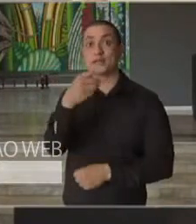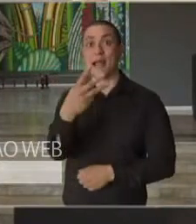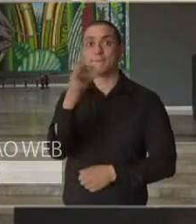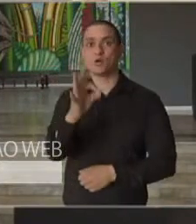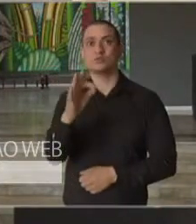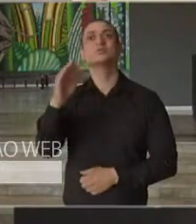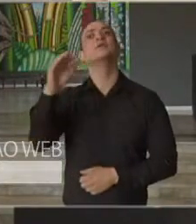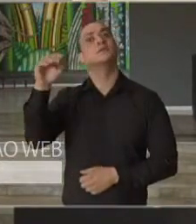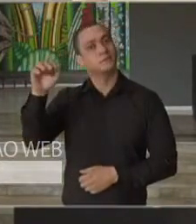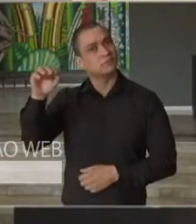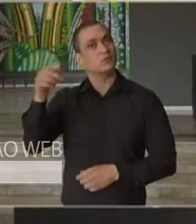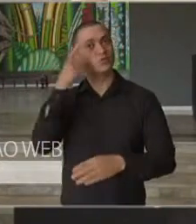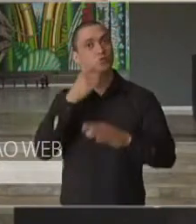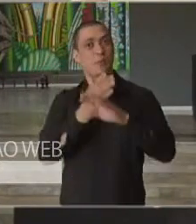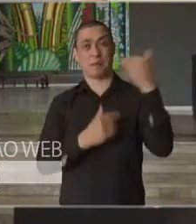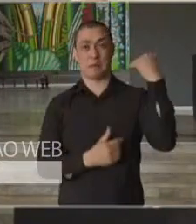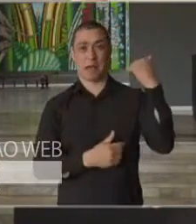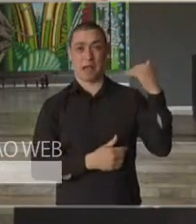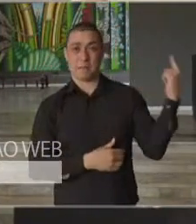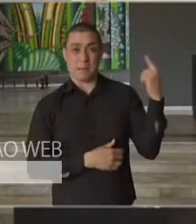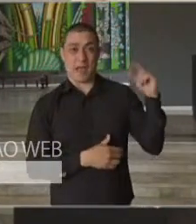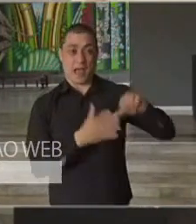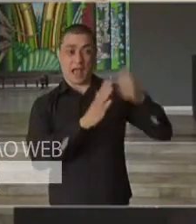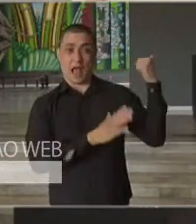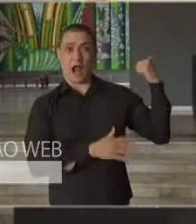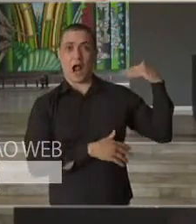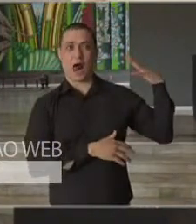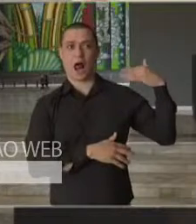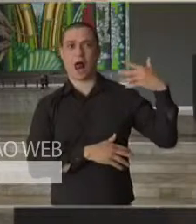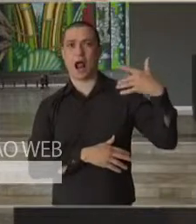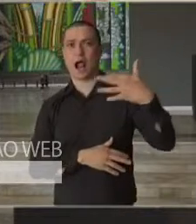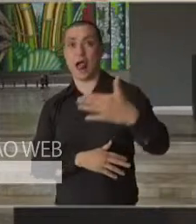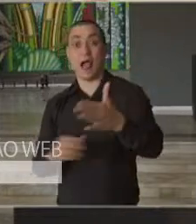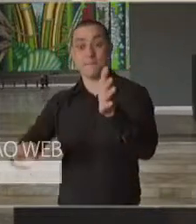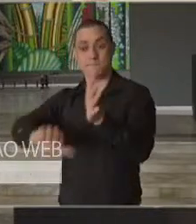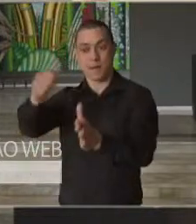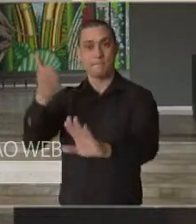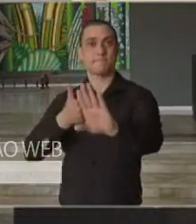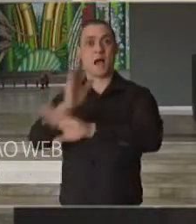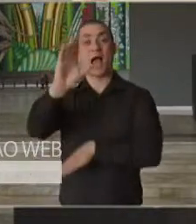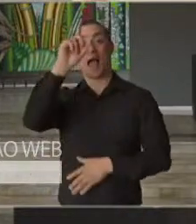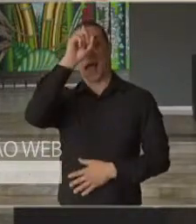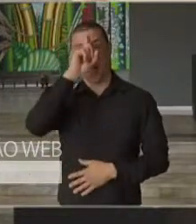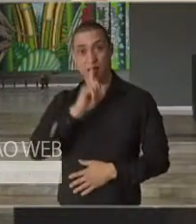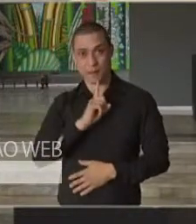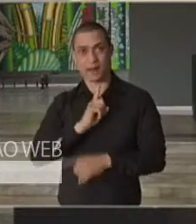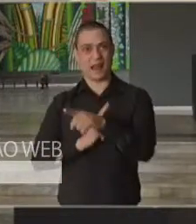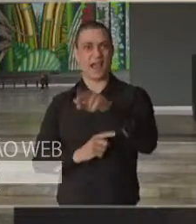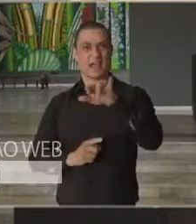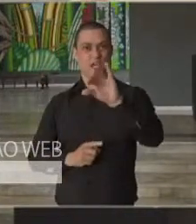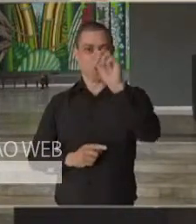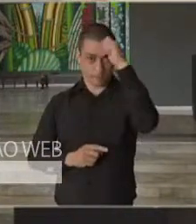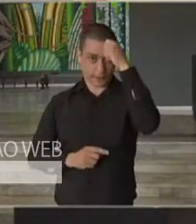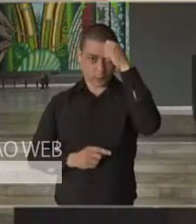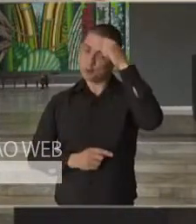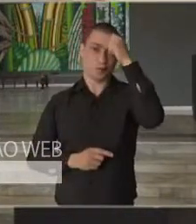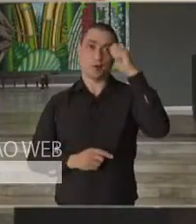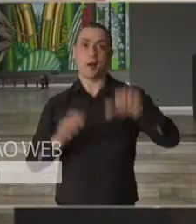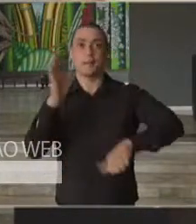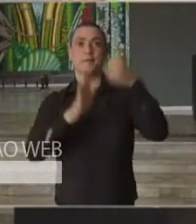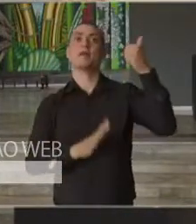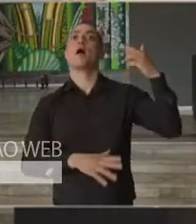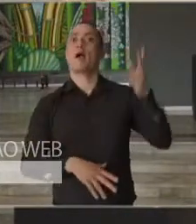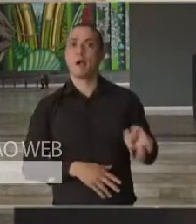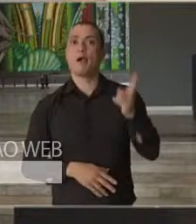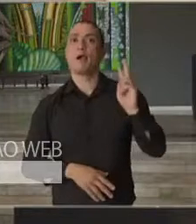avançando pela primeira vez desde o início do Plano São Paulo para a fase amarela. A região de Rio Preto ficou desde a primeira atualização nessa